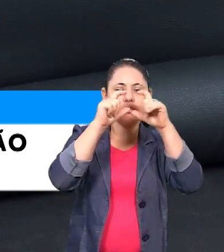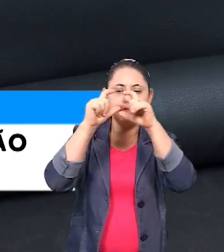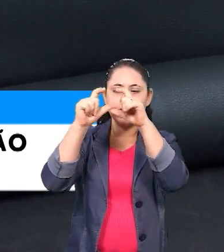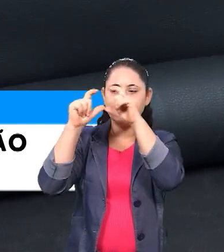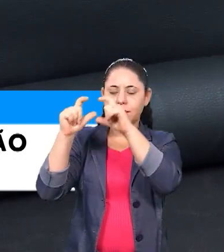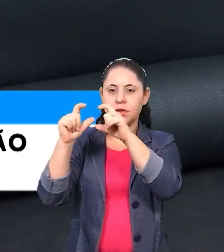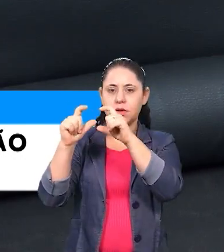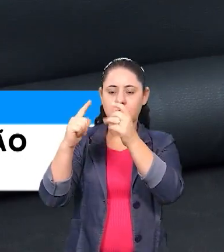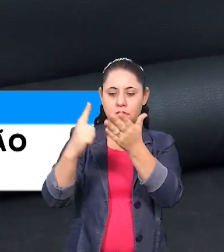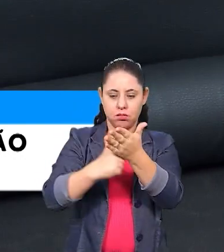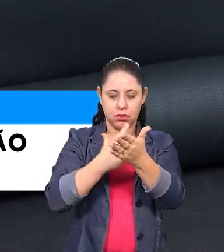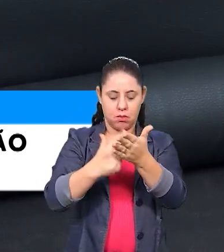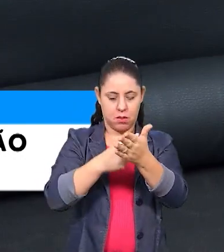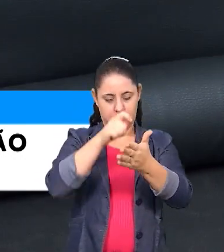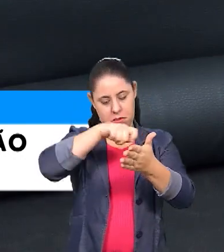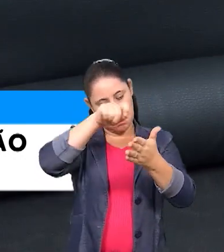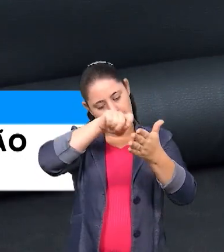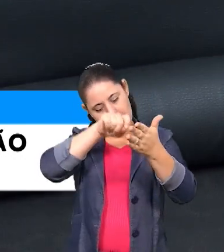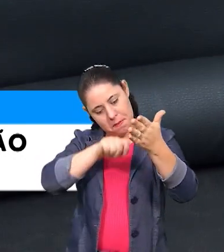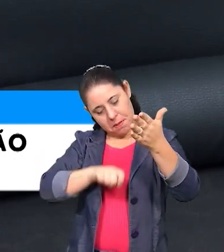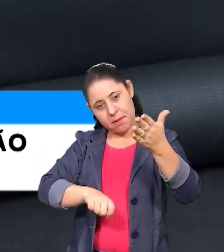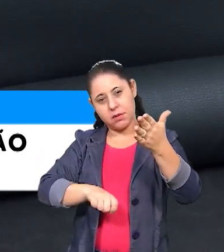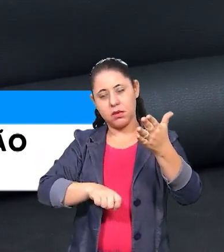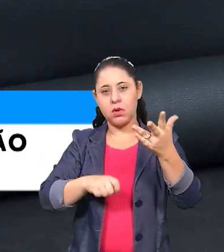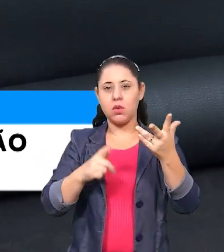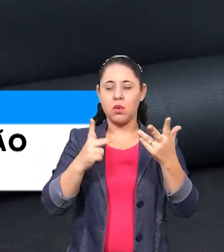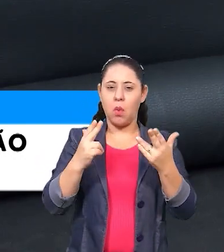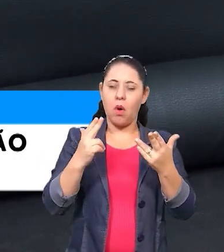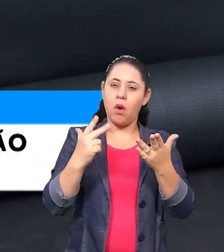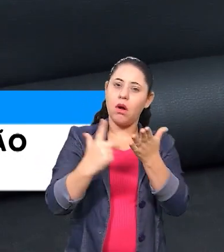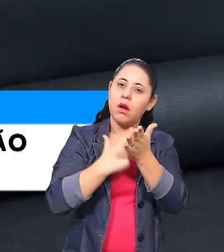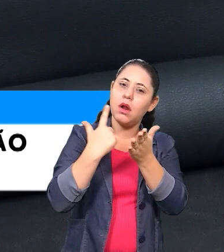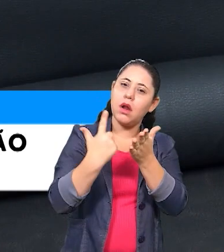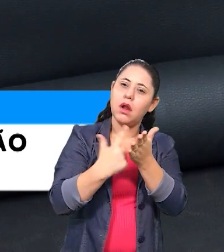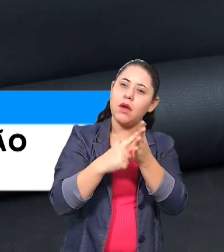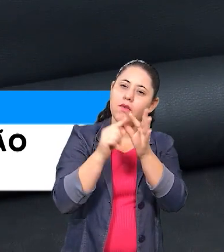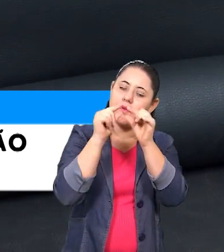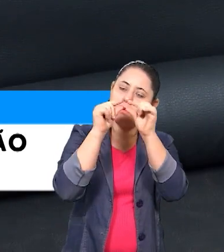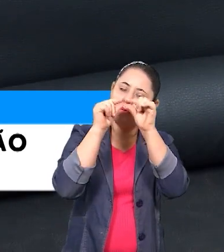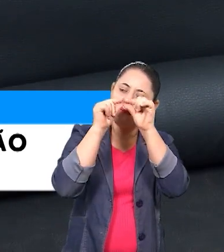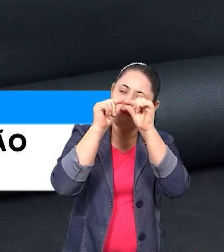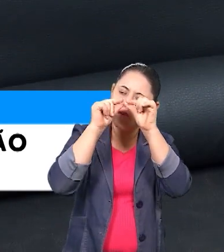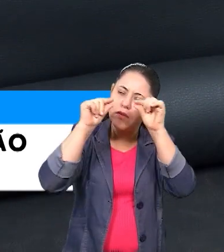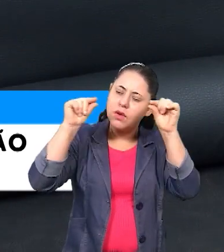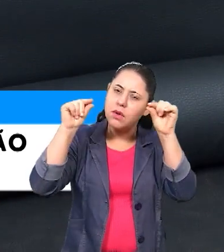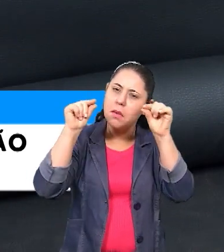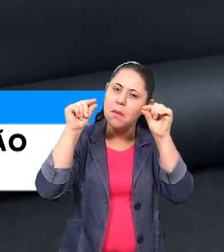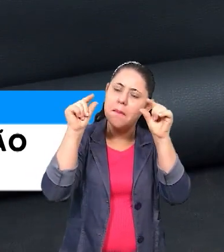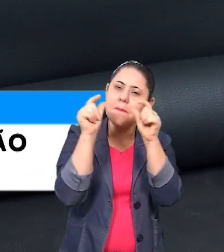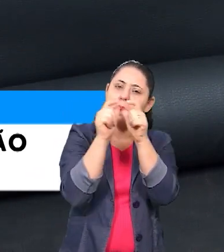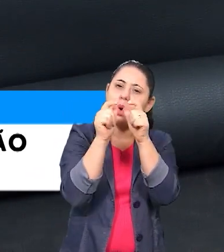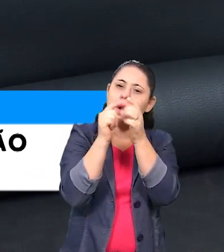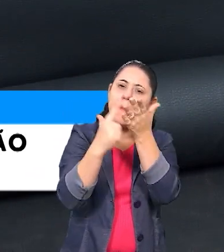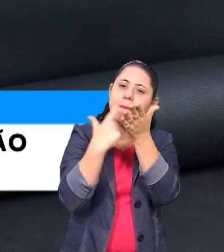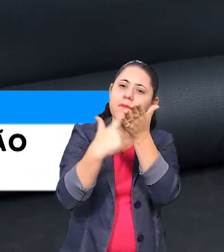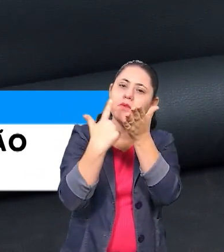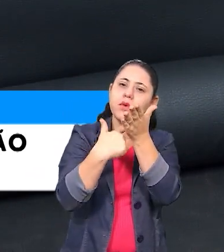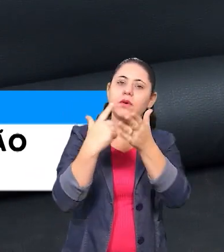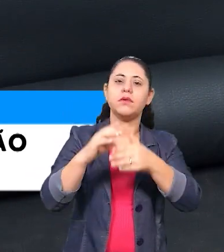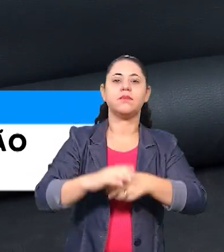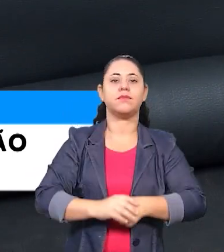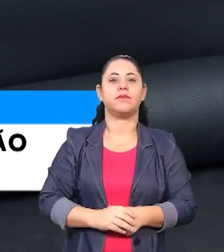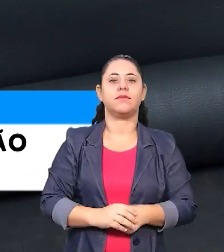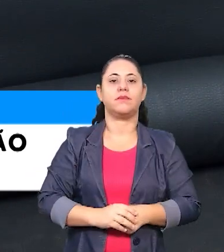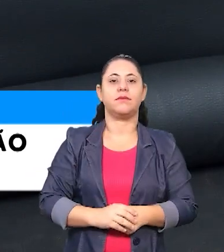fazer livros em quadrinhos, livros em páginas inteiras, tipo livros bem fininhos,